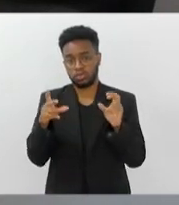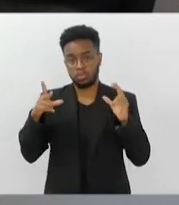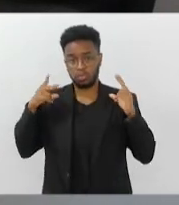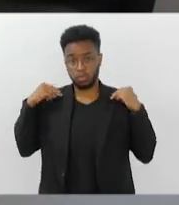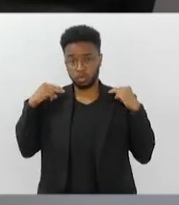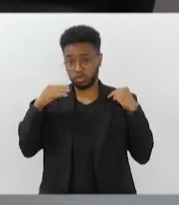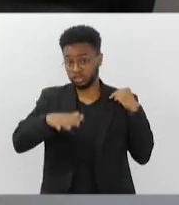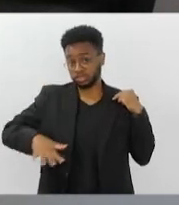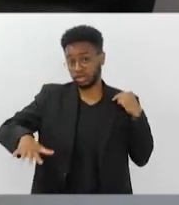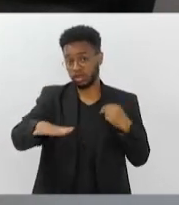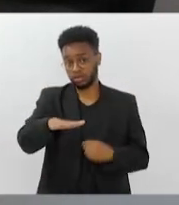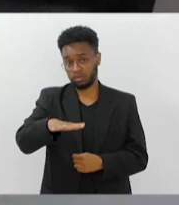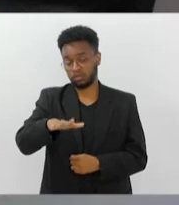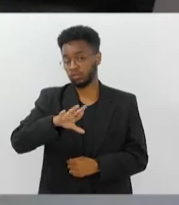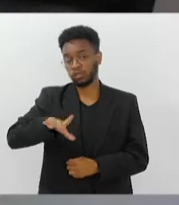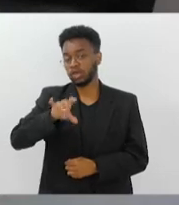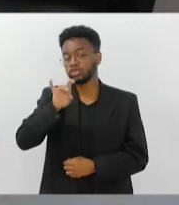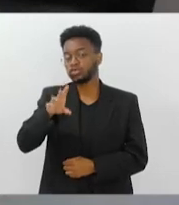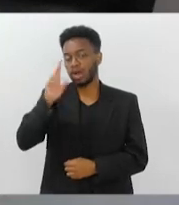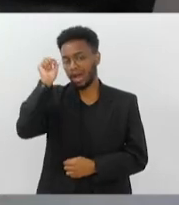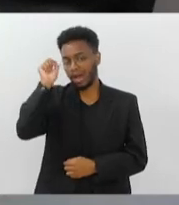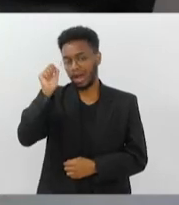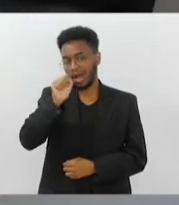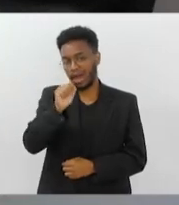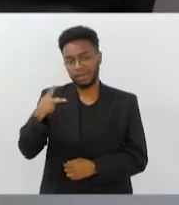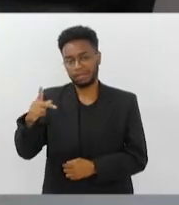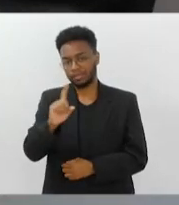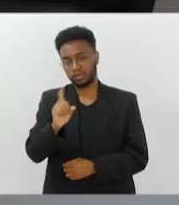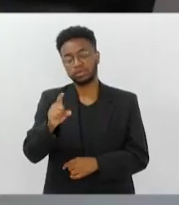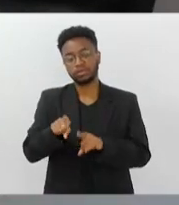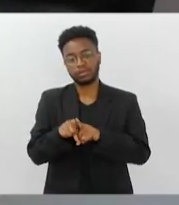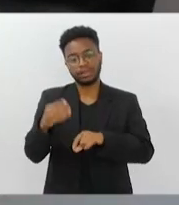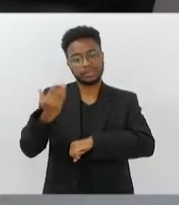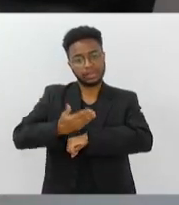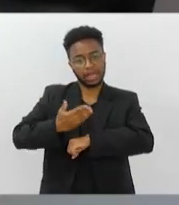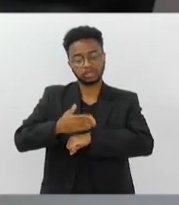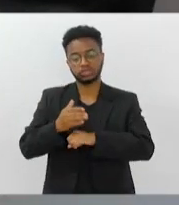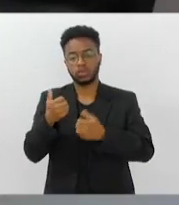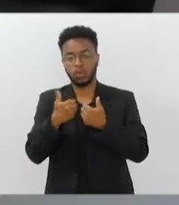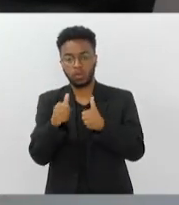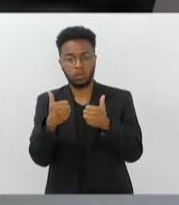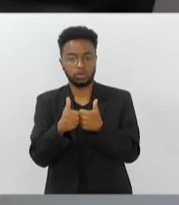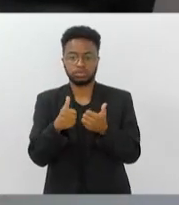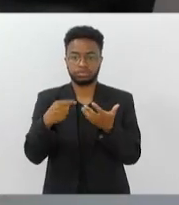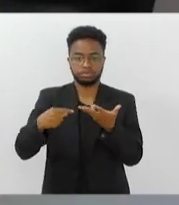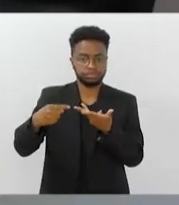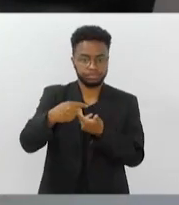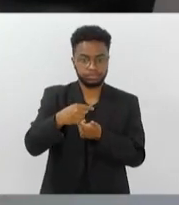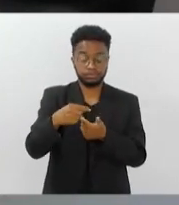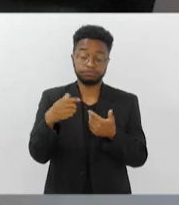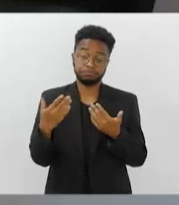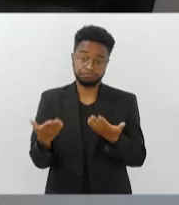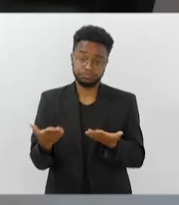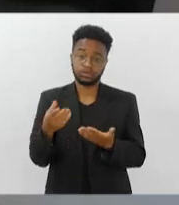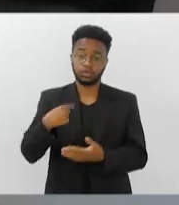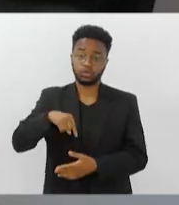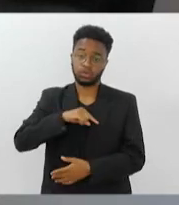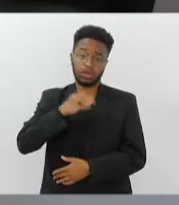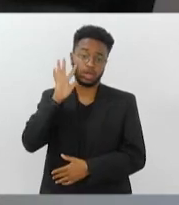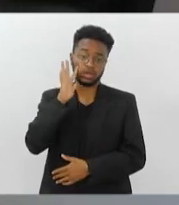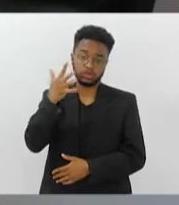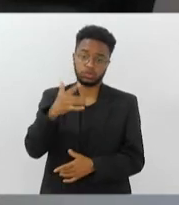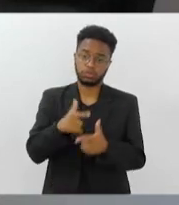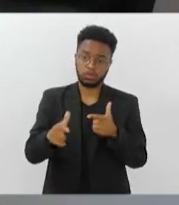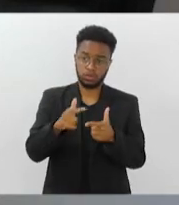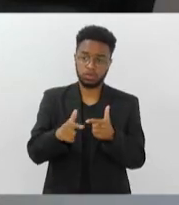motoristas em geral, não só de aplicativo, mas de táxi, de ônibus, etc., a gente sanaria a questão